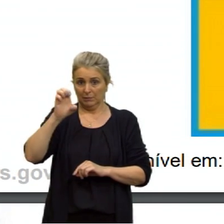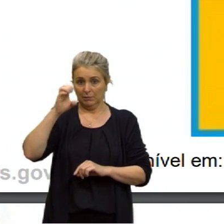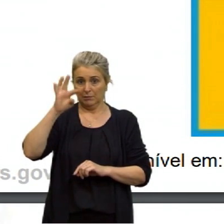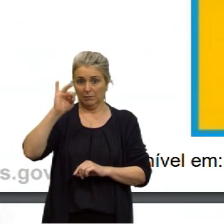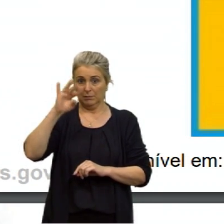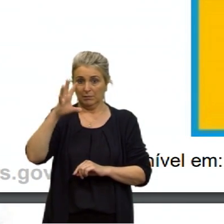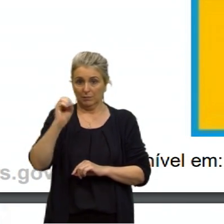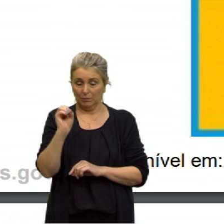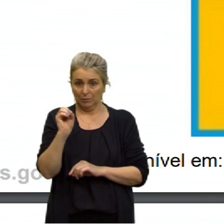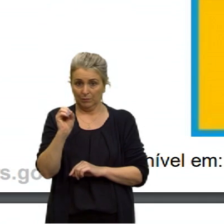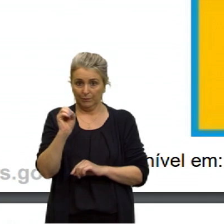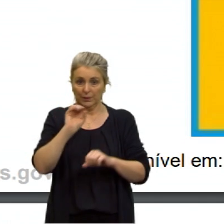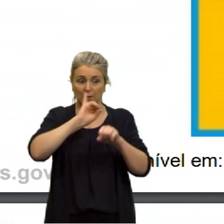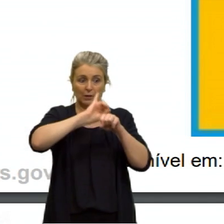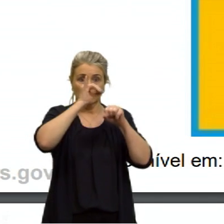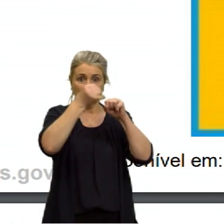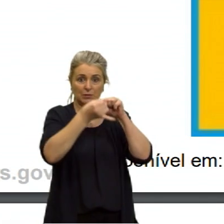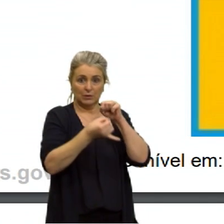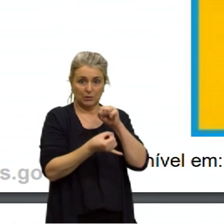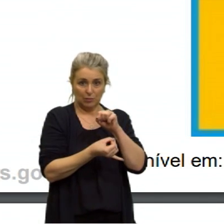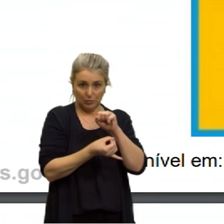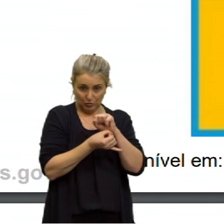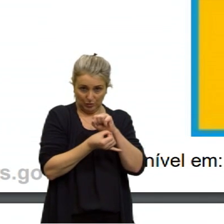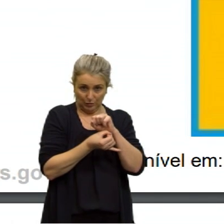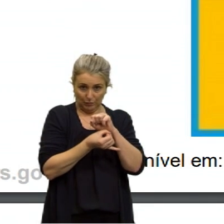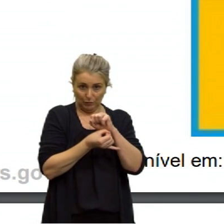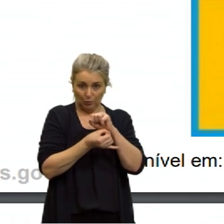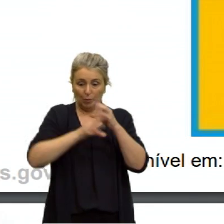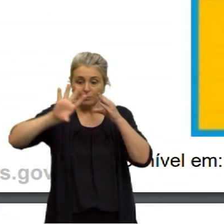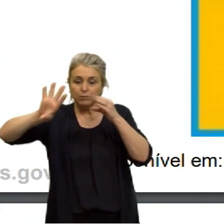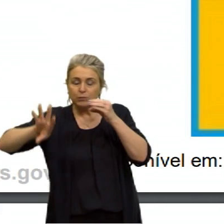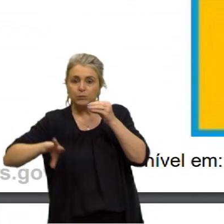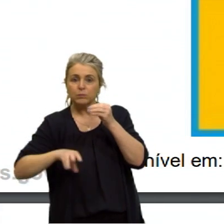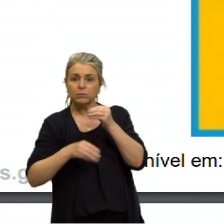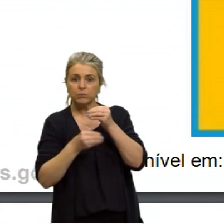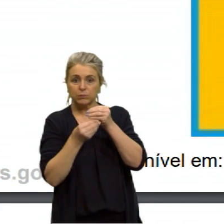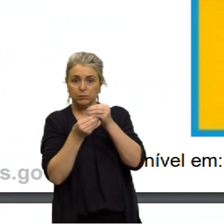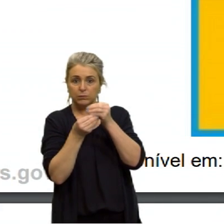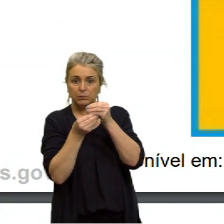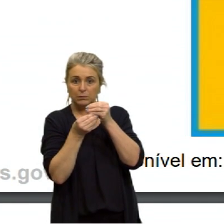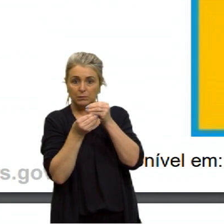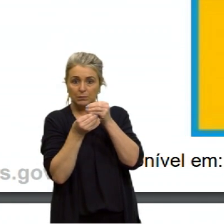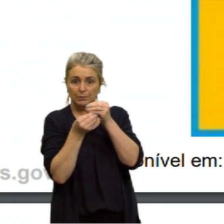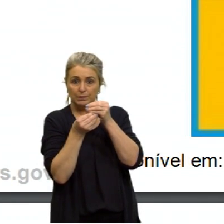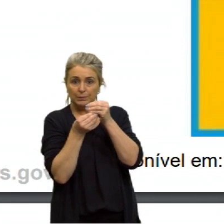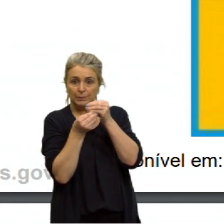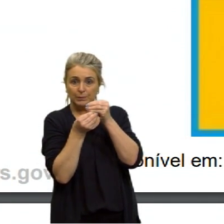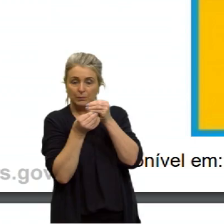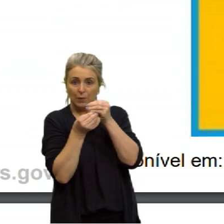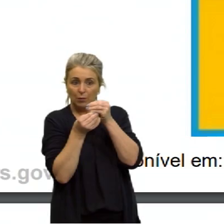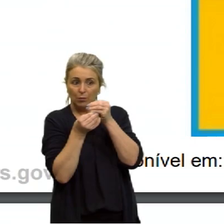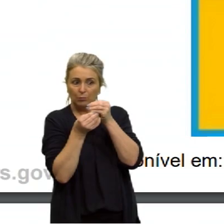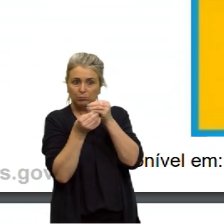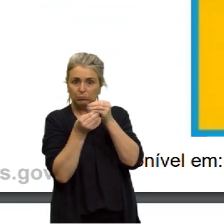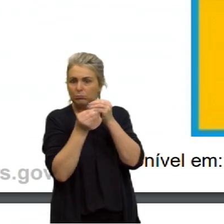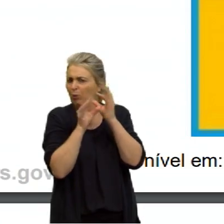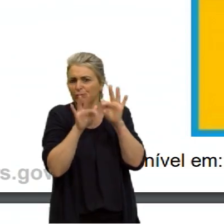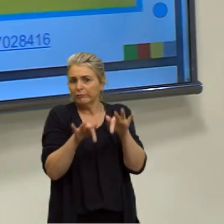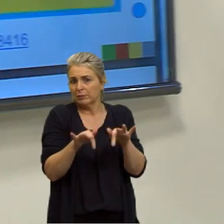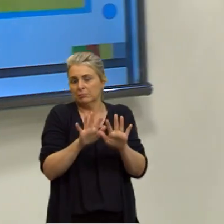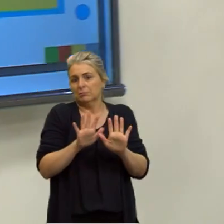vou pegar o meu adjetivo eu vou a crescer um cara ele uma a terminação